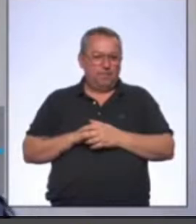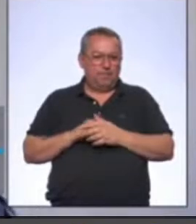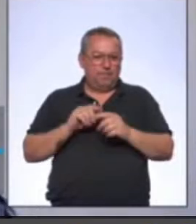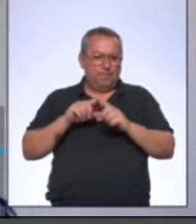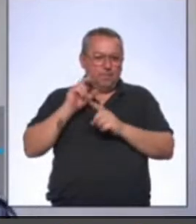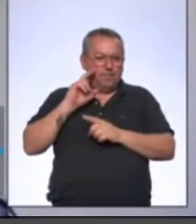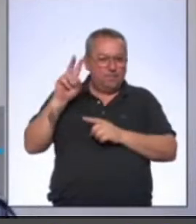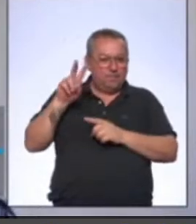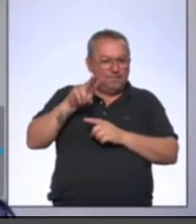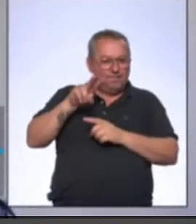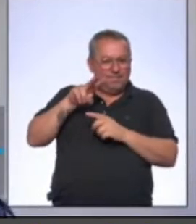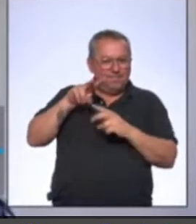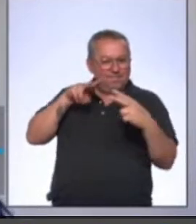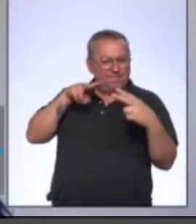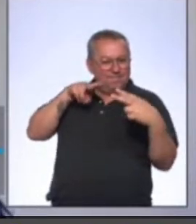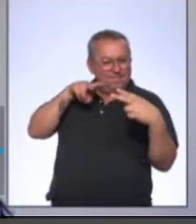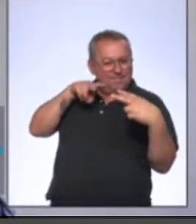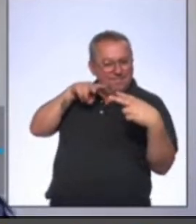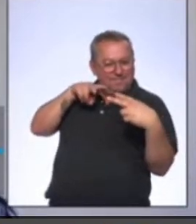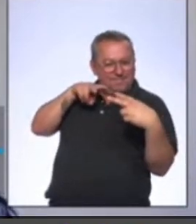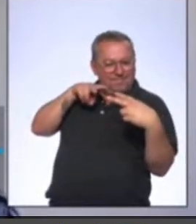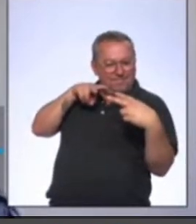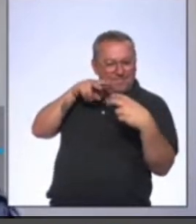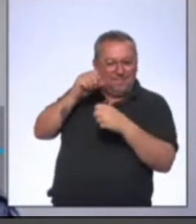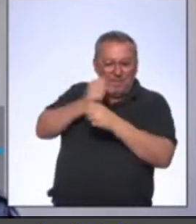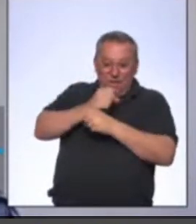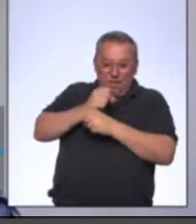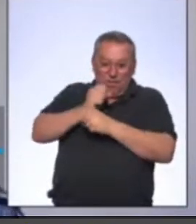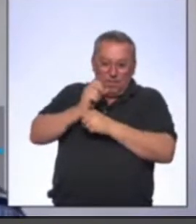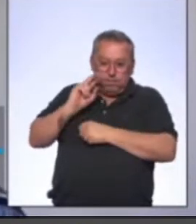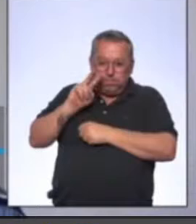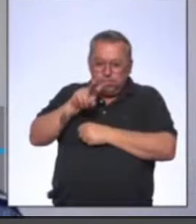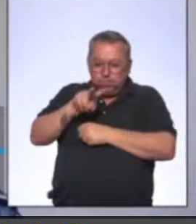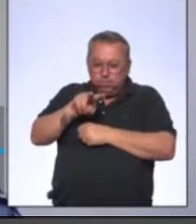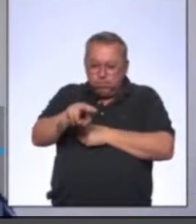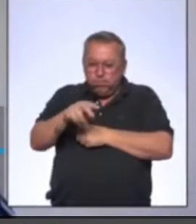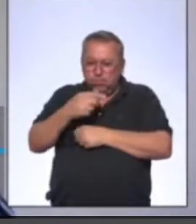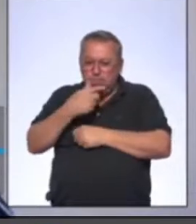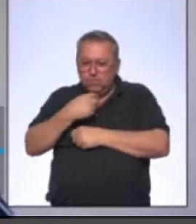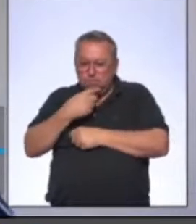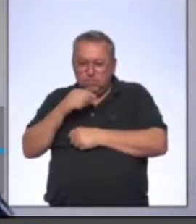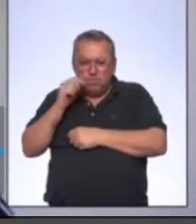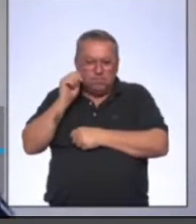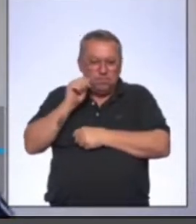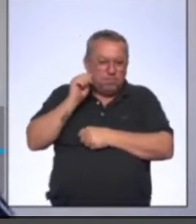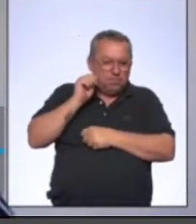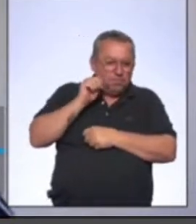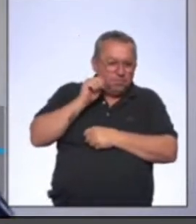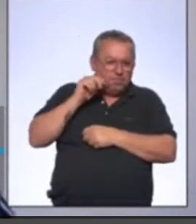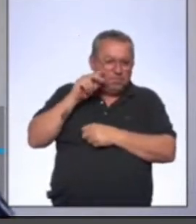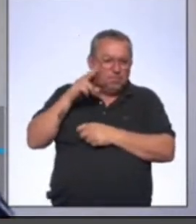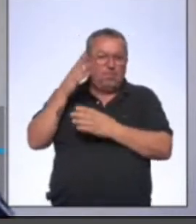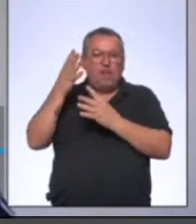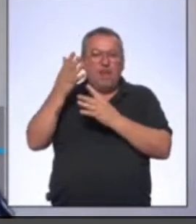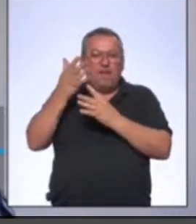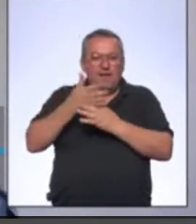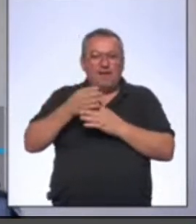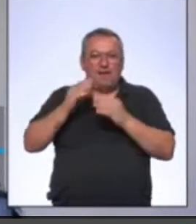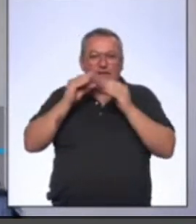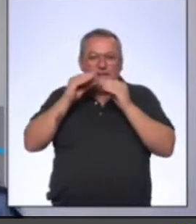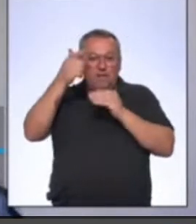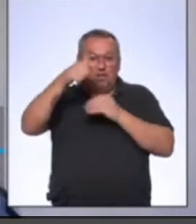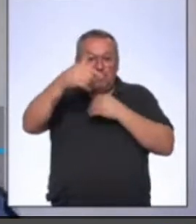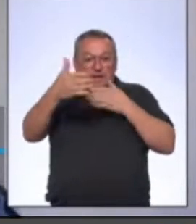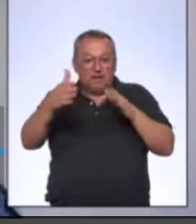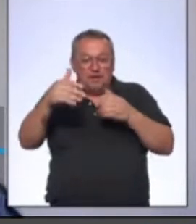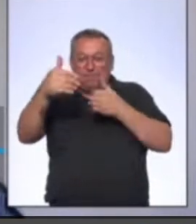estou olhando para você. Eu passo o ano inteiro olhando para aquele menino, para aquela menina, no intervalo. Ele é de outra sala,